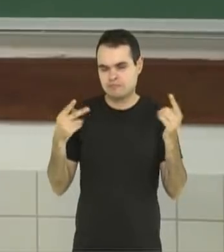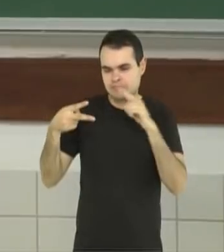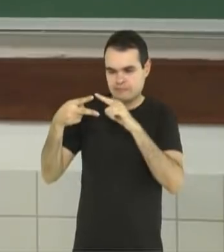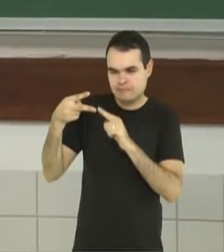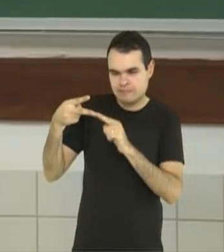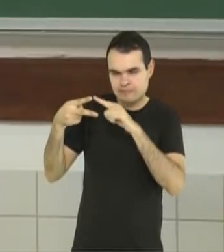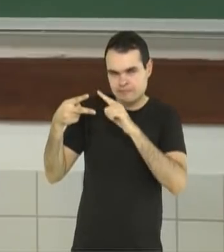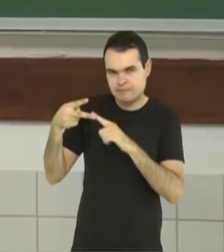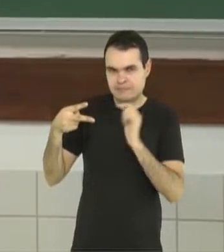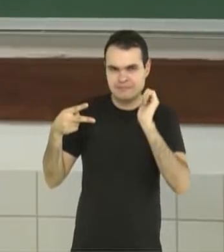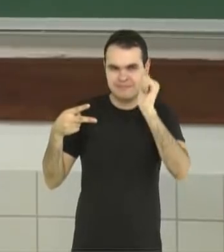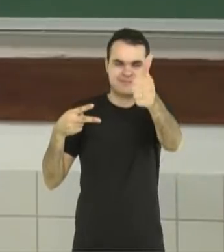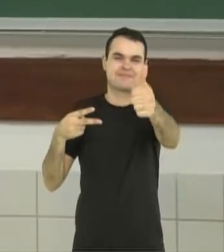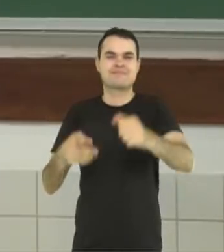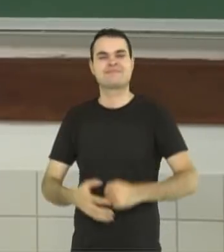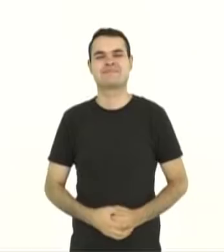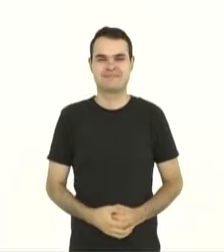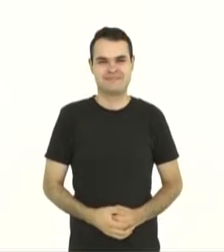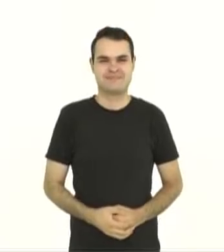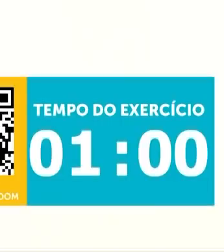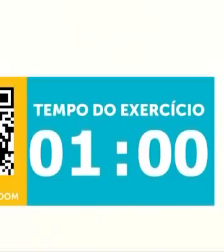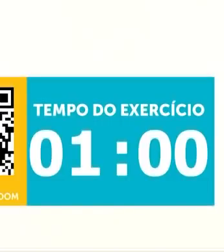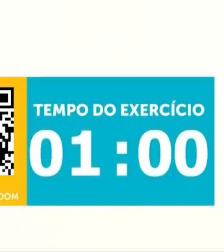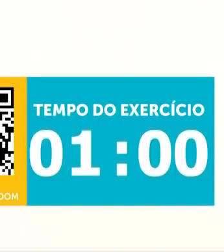afirmações ali são verdadeiras ou falsas.